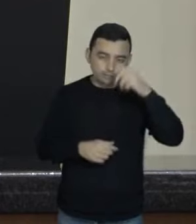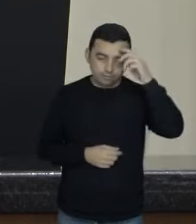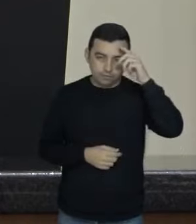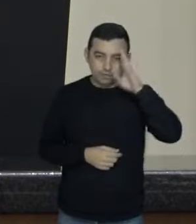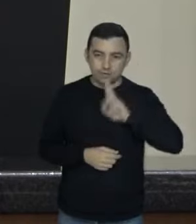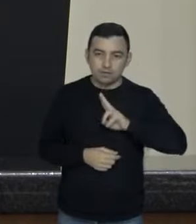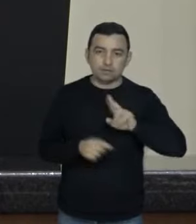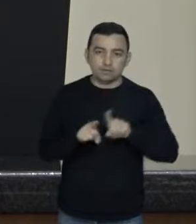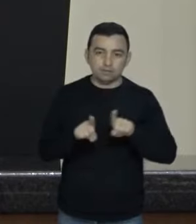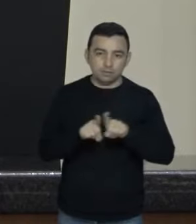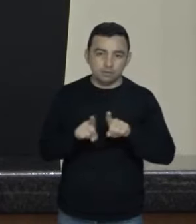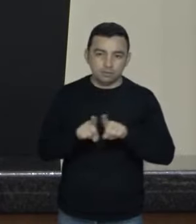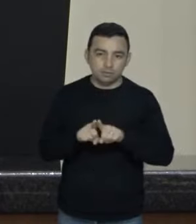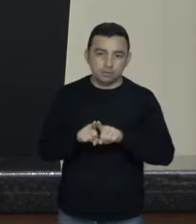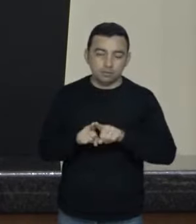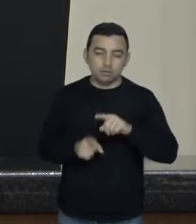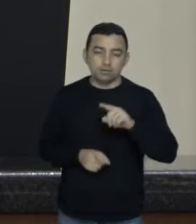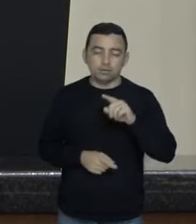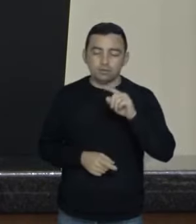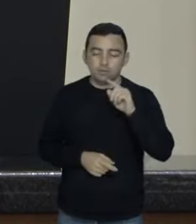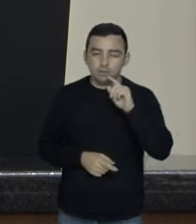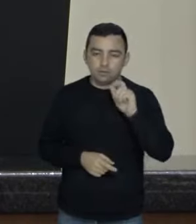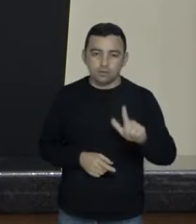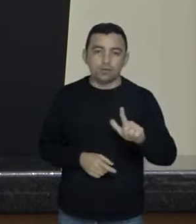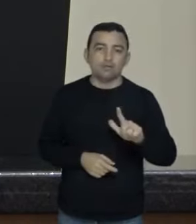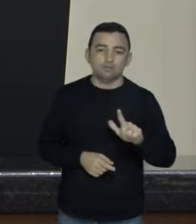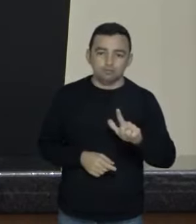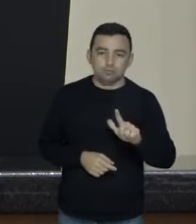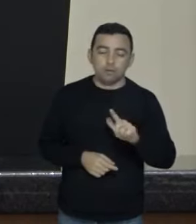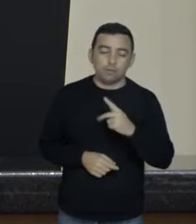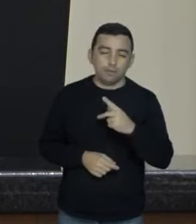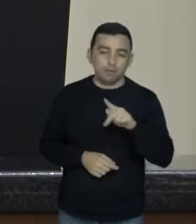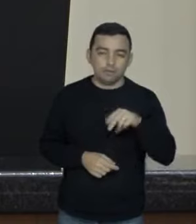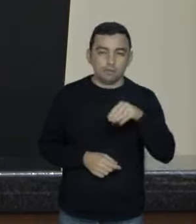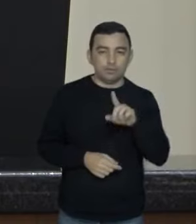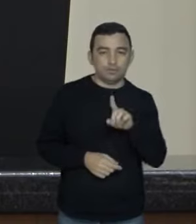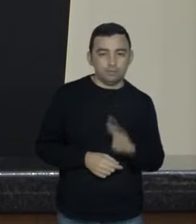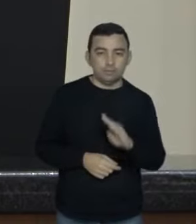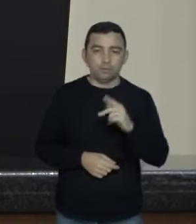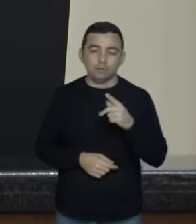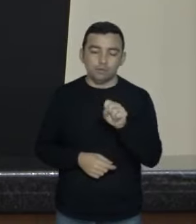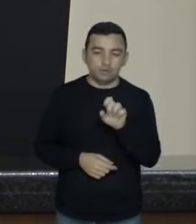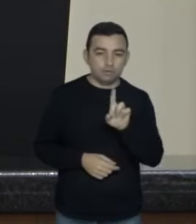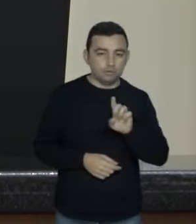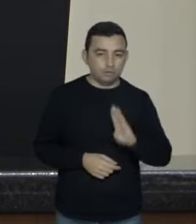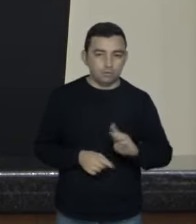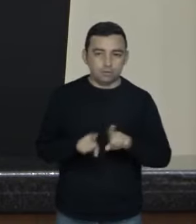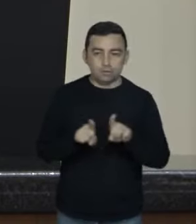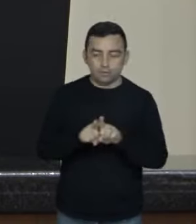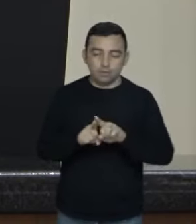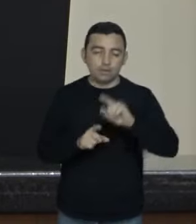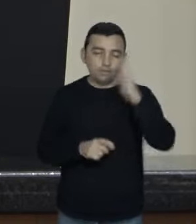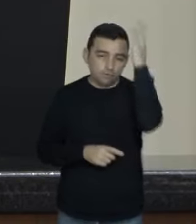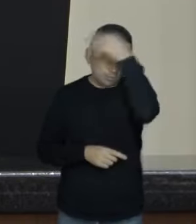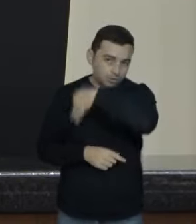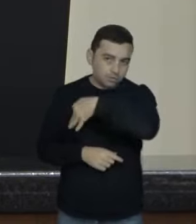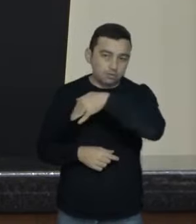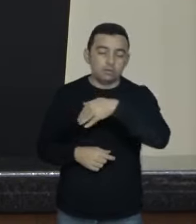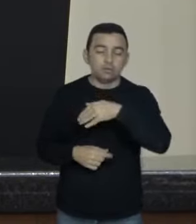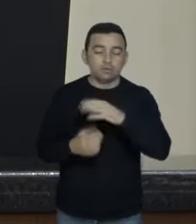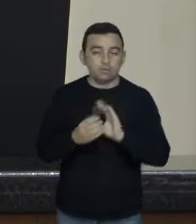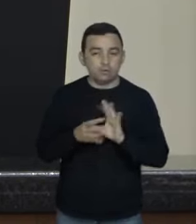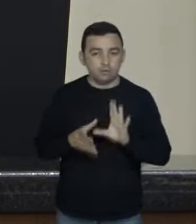Lunelli bloco social democrático PMDB PSDB Fabiano da Luz blogs democracia inclusão e